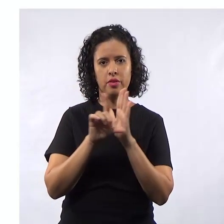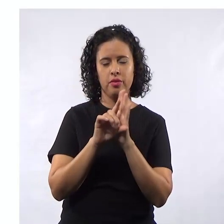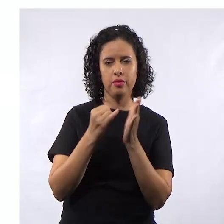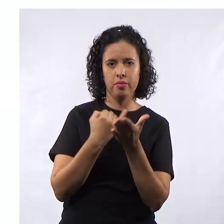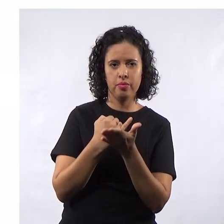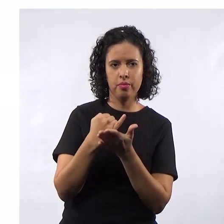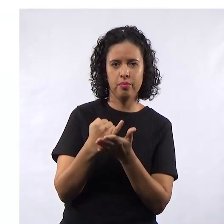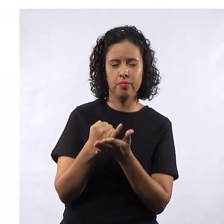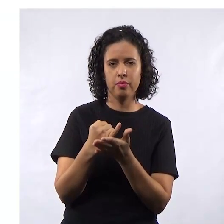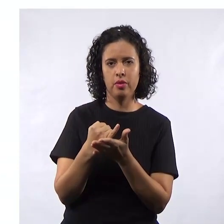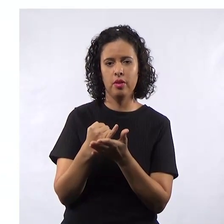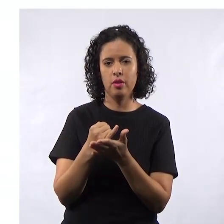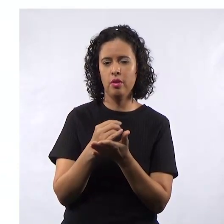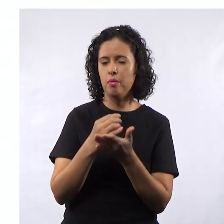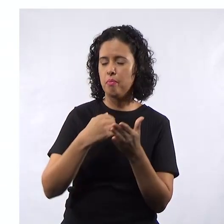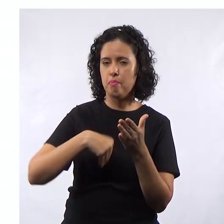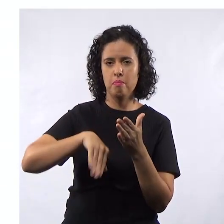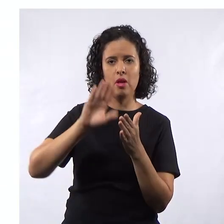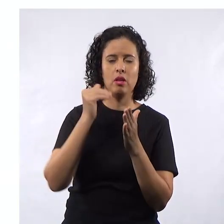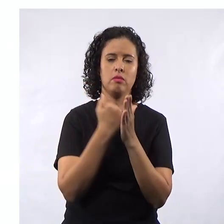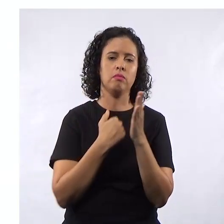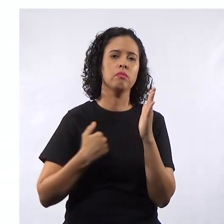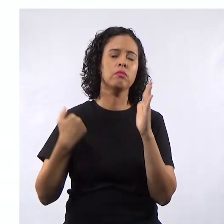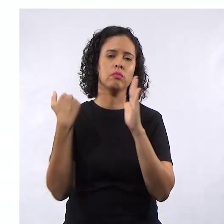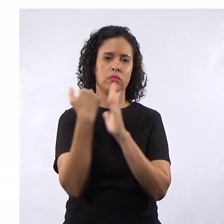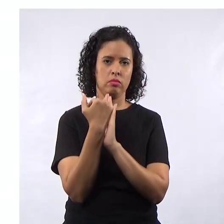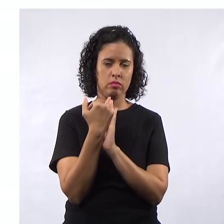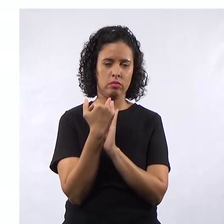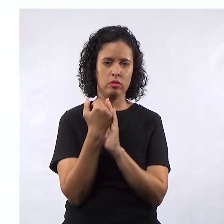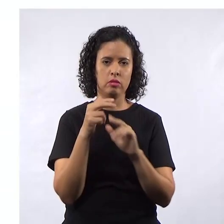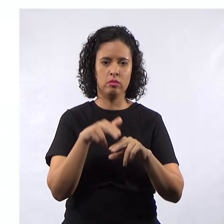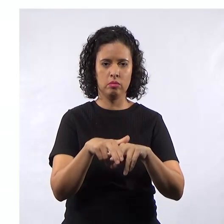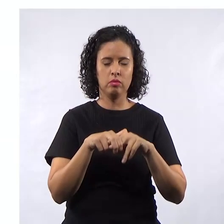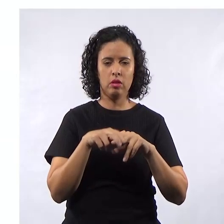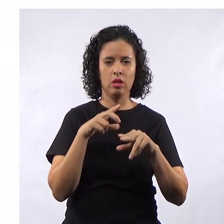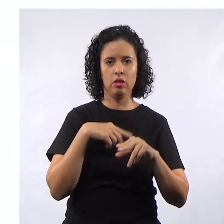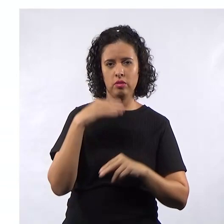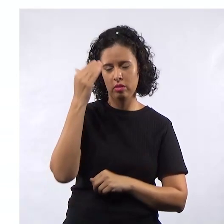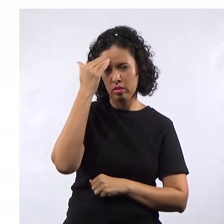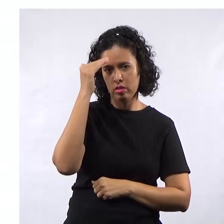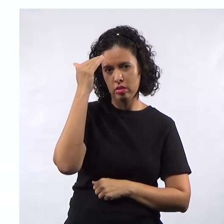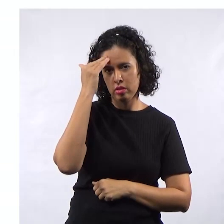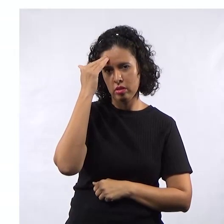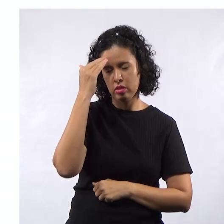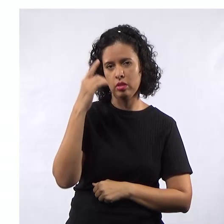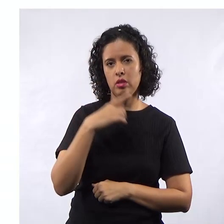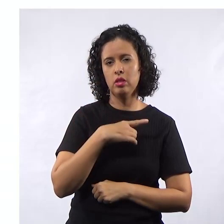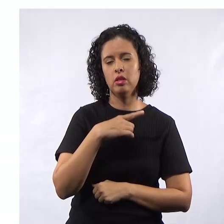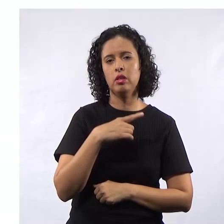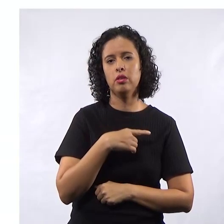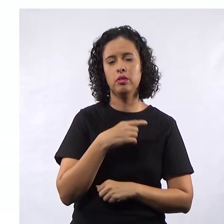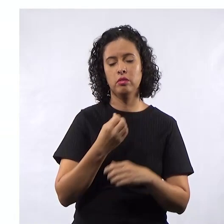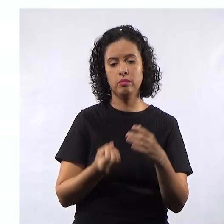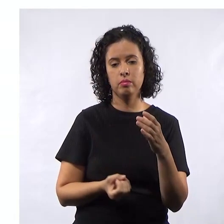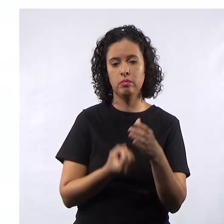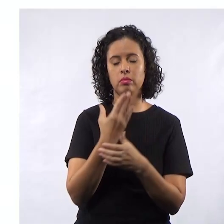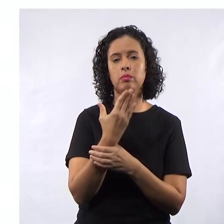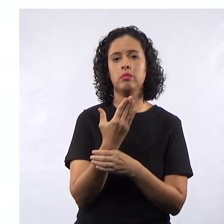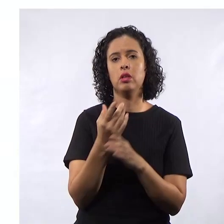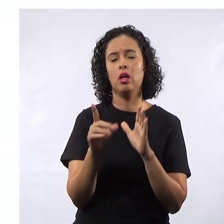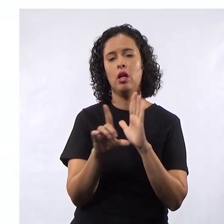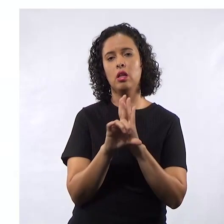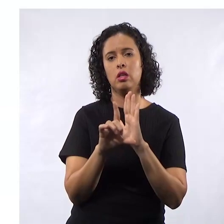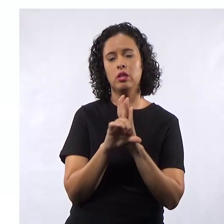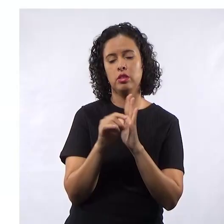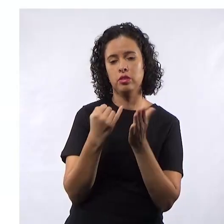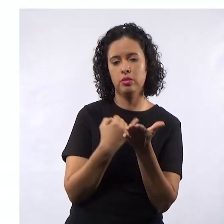Direito Brasileiro, ela vai além do Código Civil. Portanto, houve esse entendimento e aí temos aí o surgimento